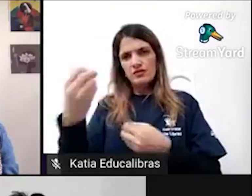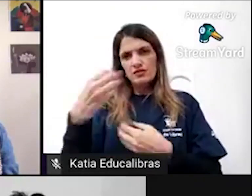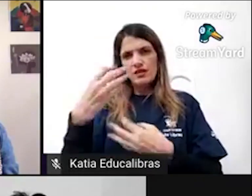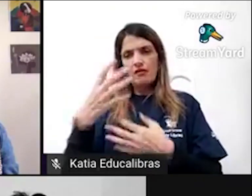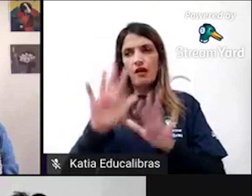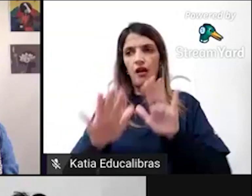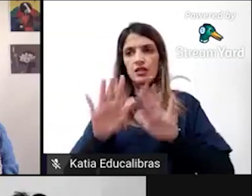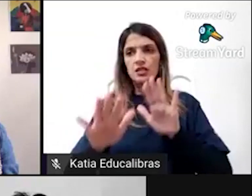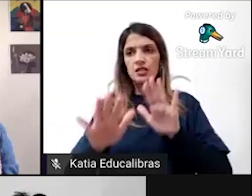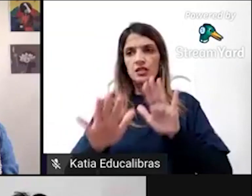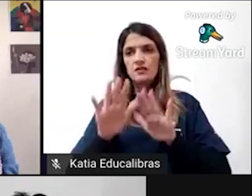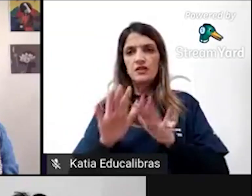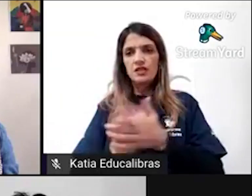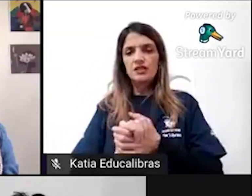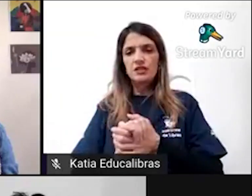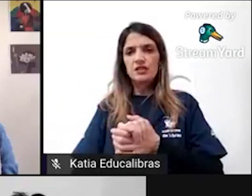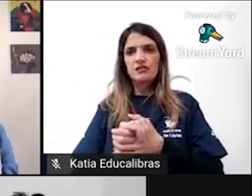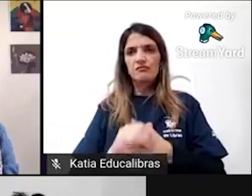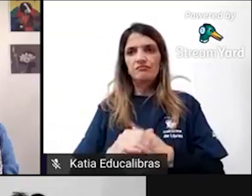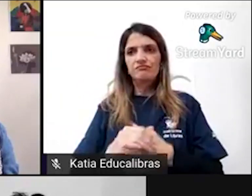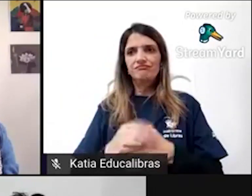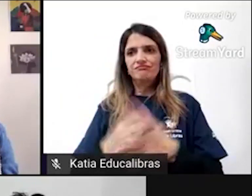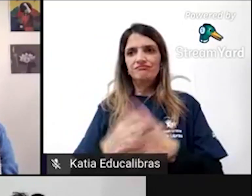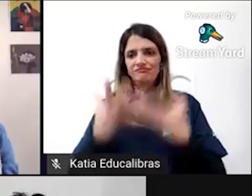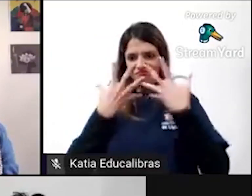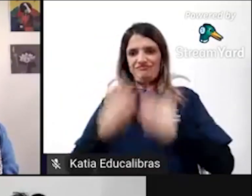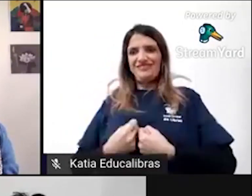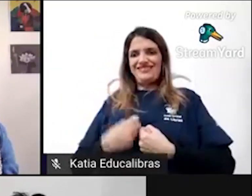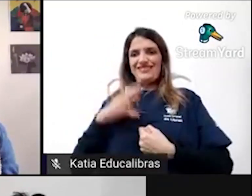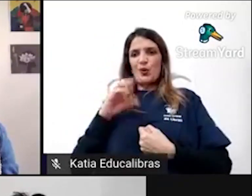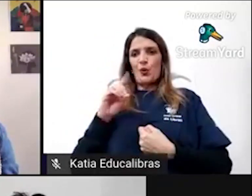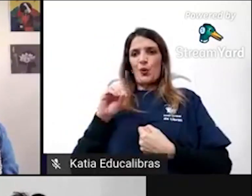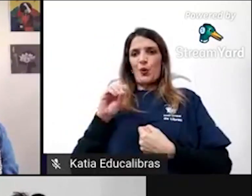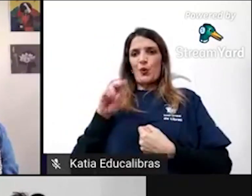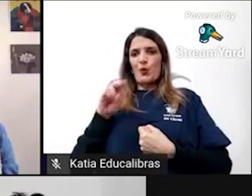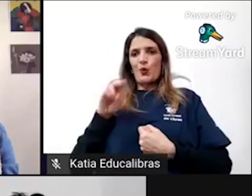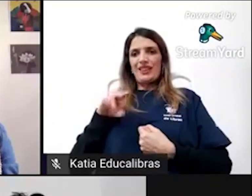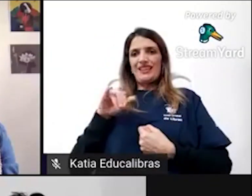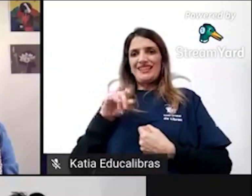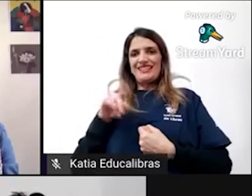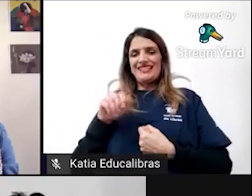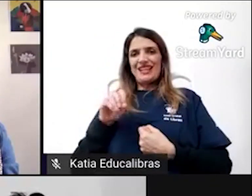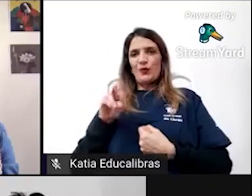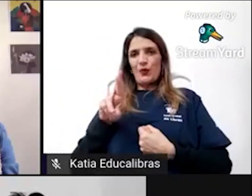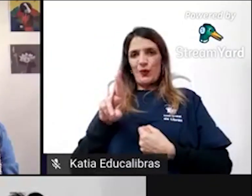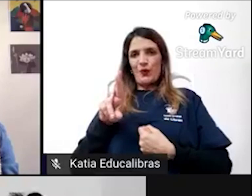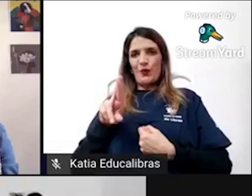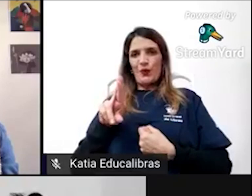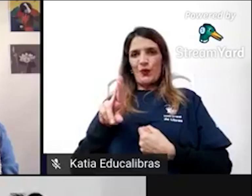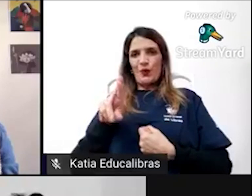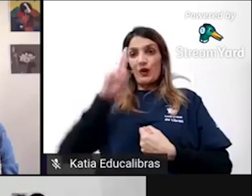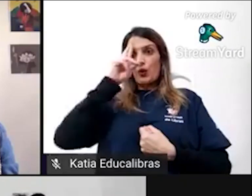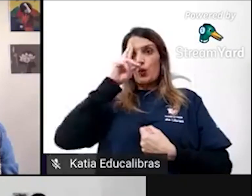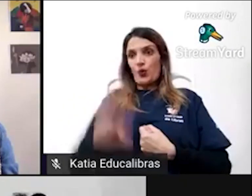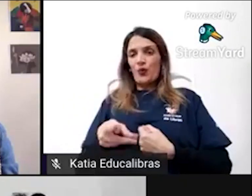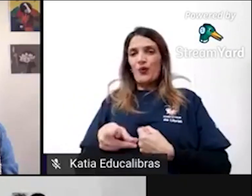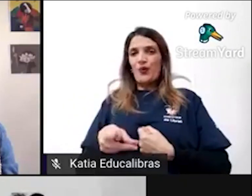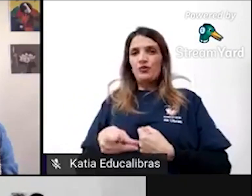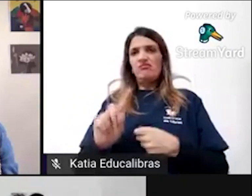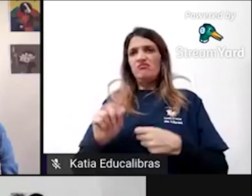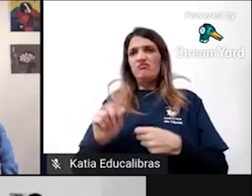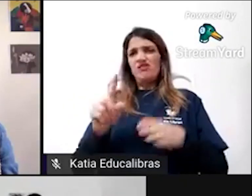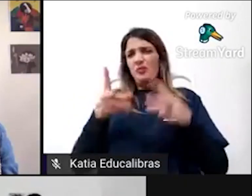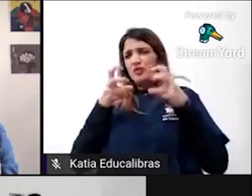o colonizador, não é? E muitas vezes a gente age como colonizador, às vezes sem perceber. E